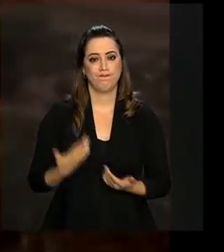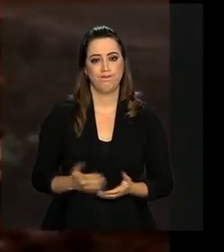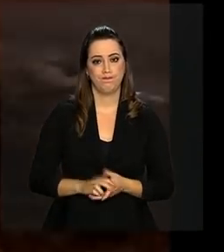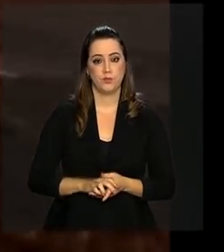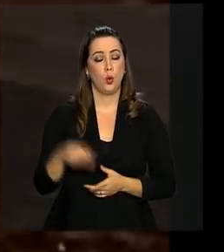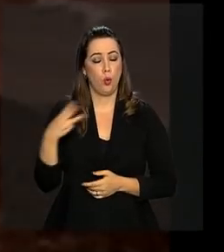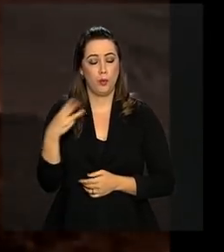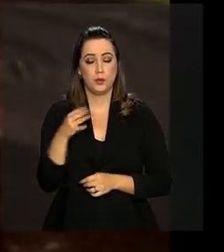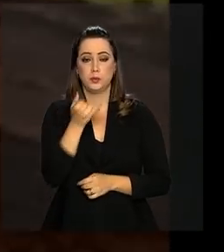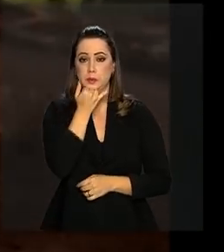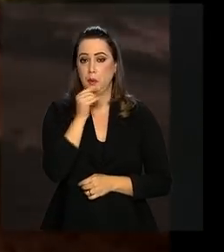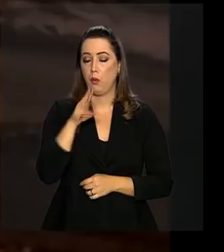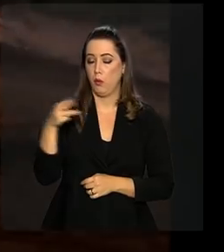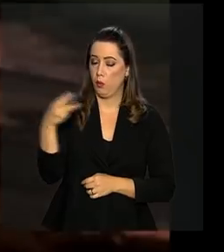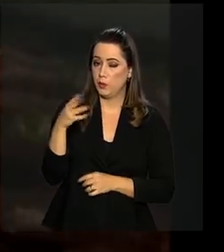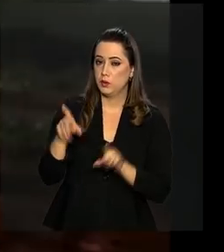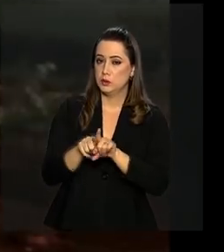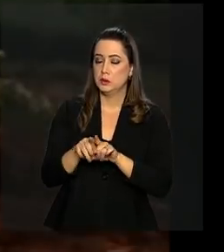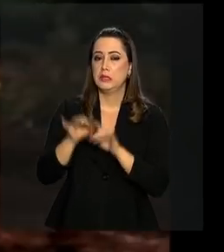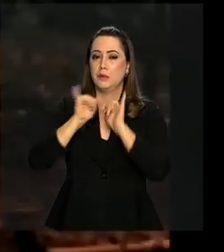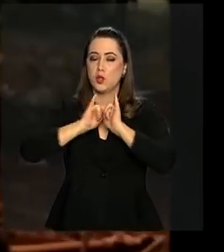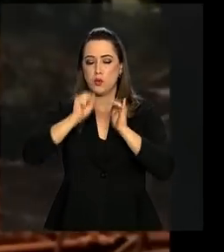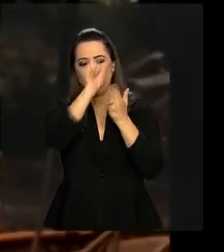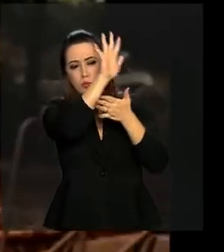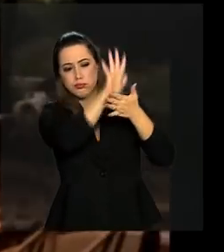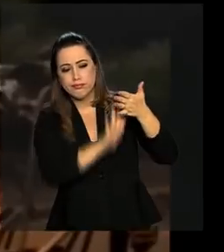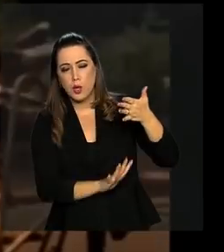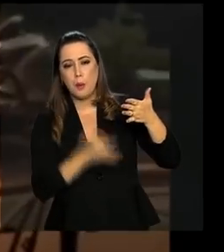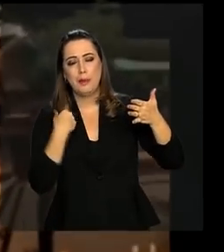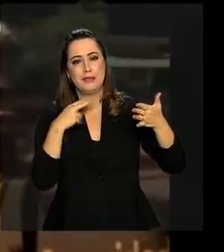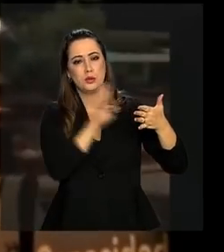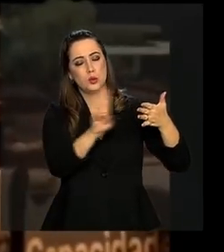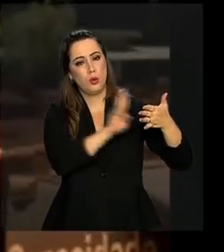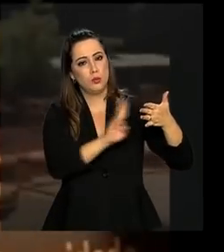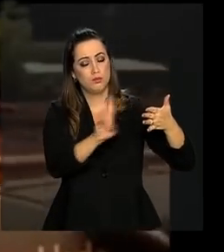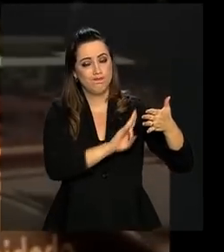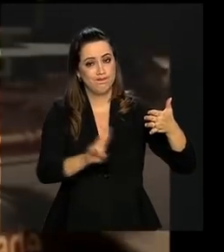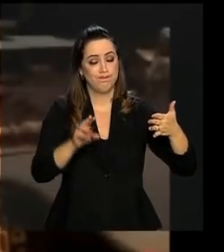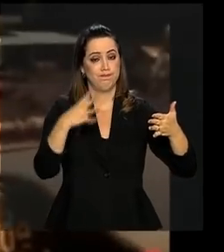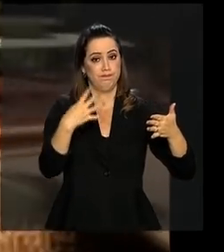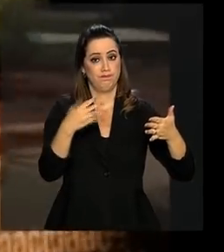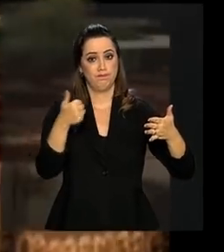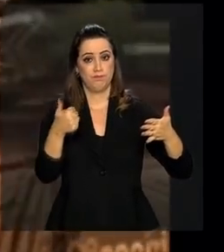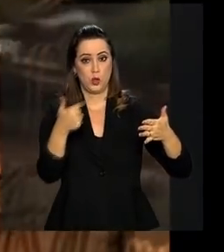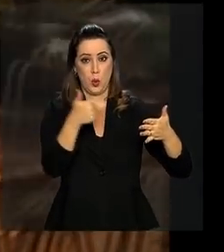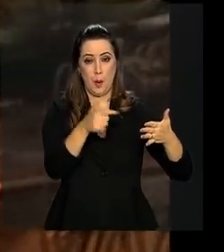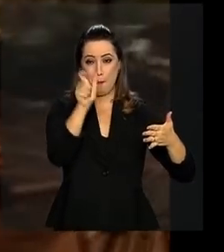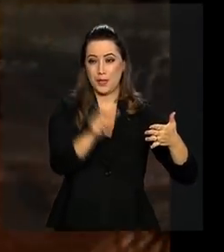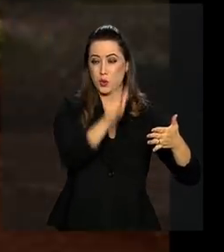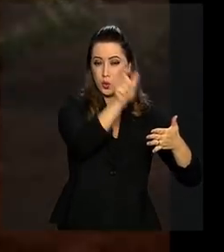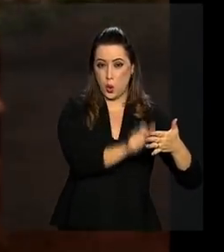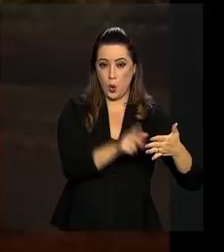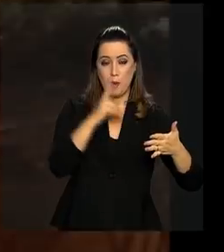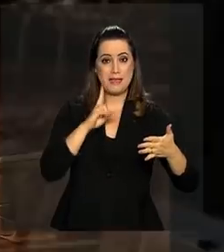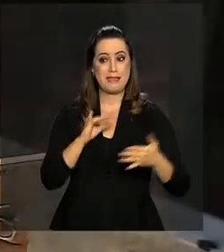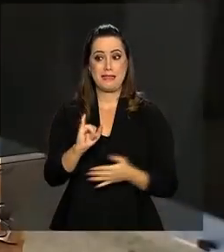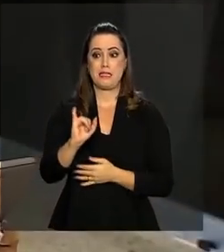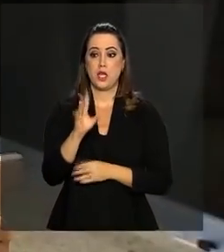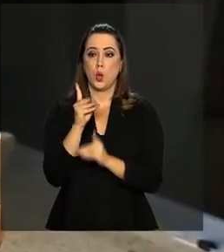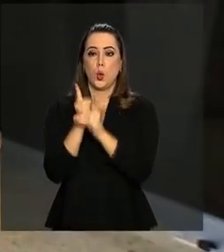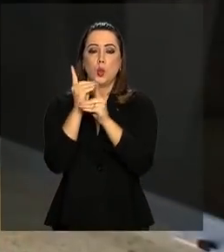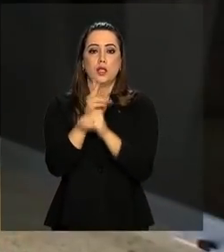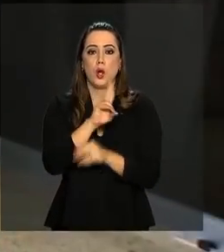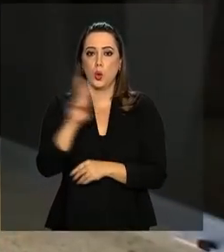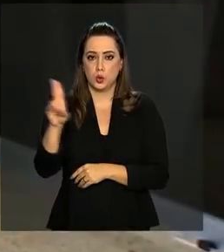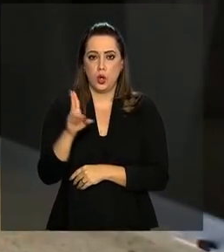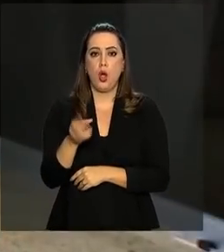lista com os nomes de 412 pessoas consideradas desaparecidas e pede que, se alguém encontrar o nome na lista